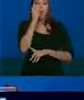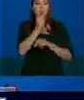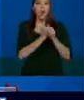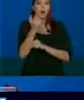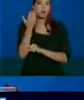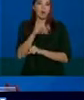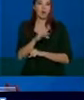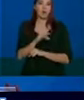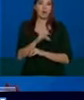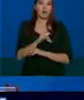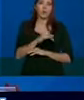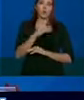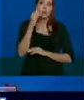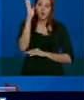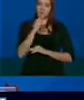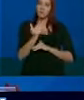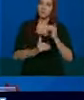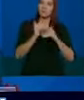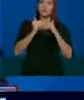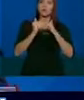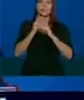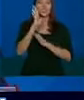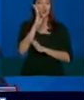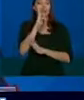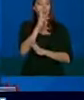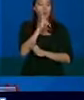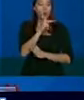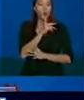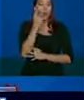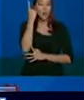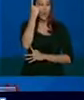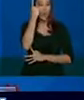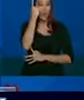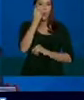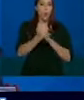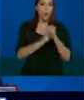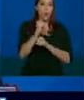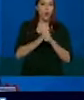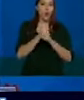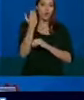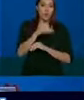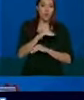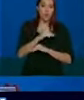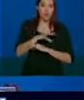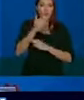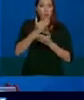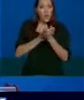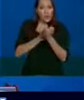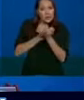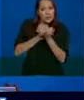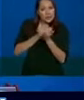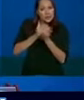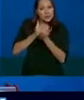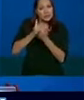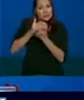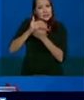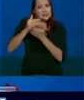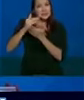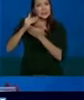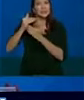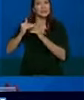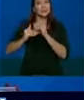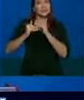reconstrução de um país leva anos. Passamos um ano e meio tentando reconstruir. Quando estamos começando a decolar, somos atingidos por uma